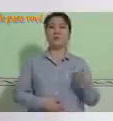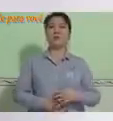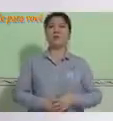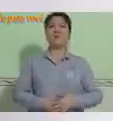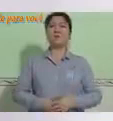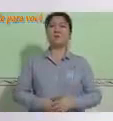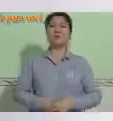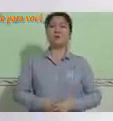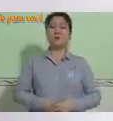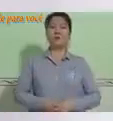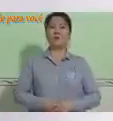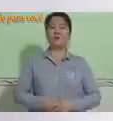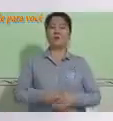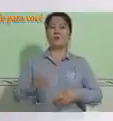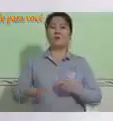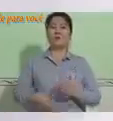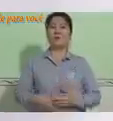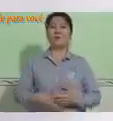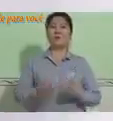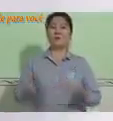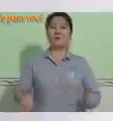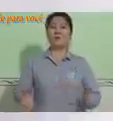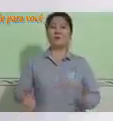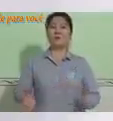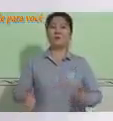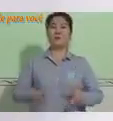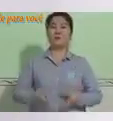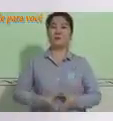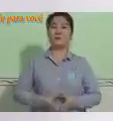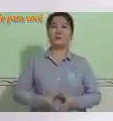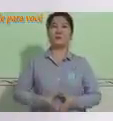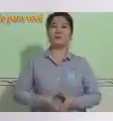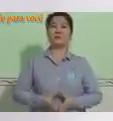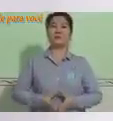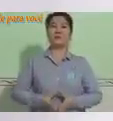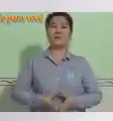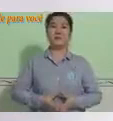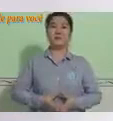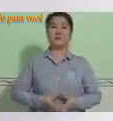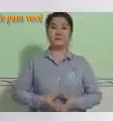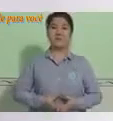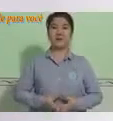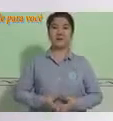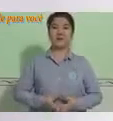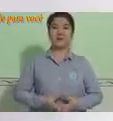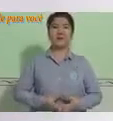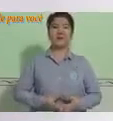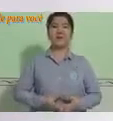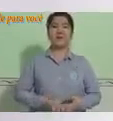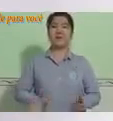concentração, irritabilidade, acordar cansado, depressão,